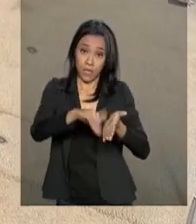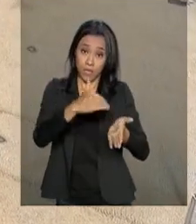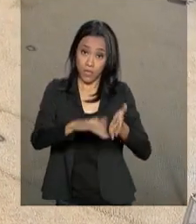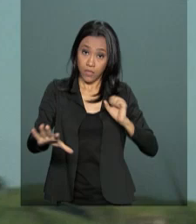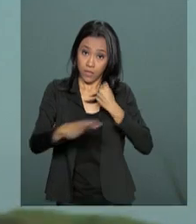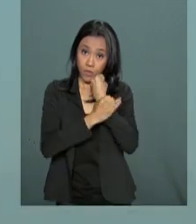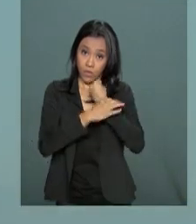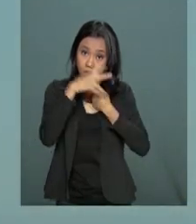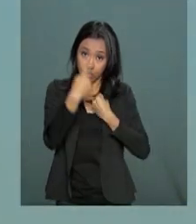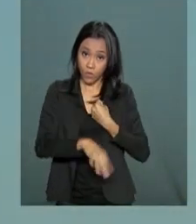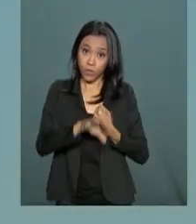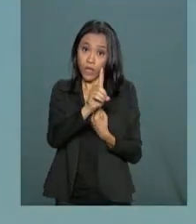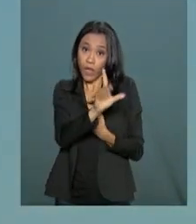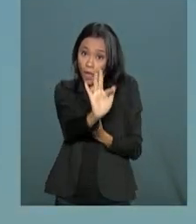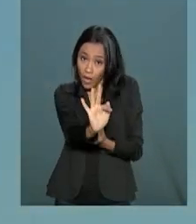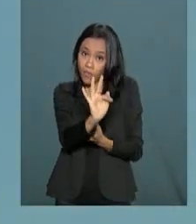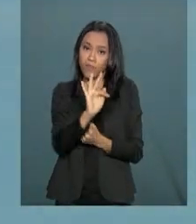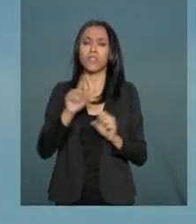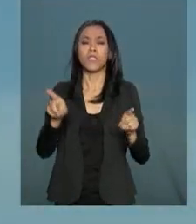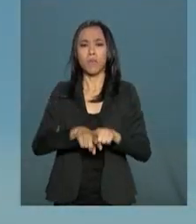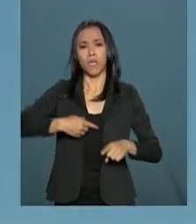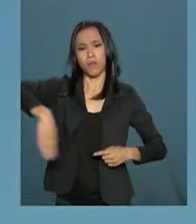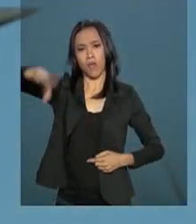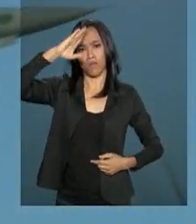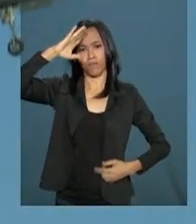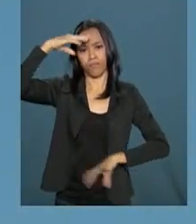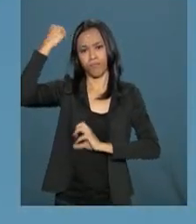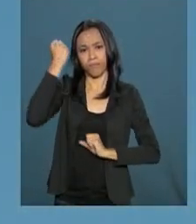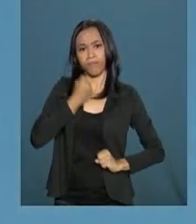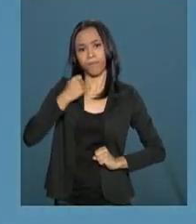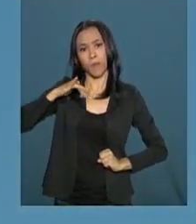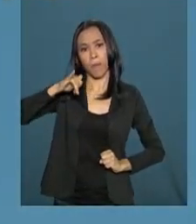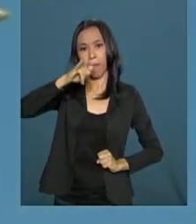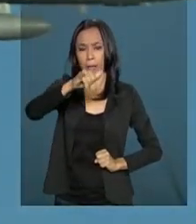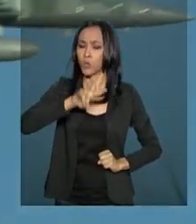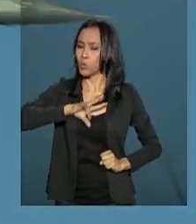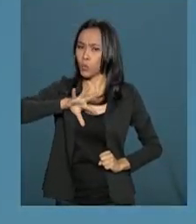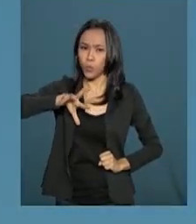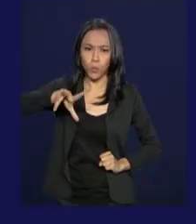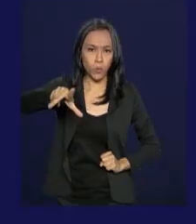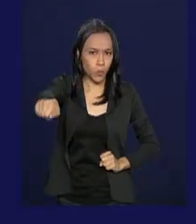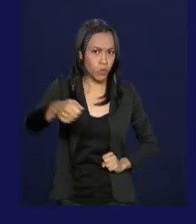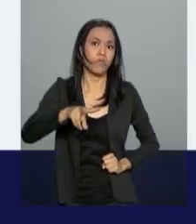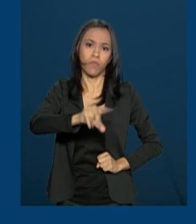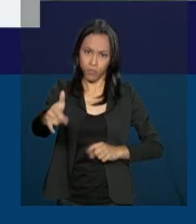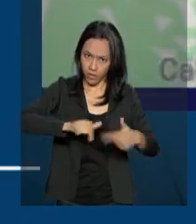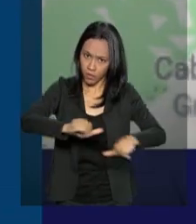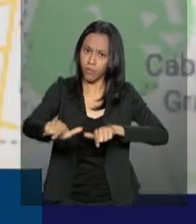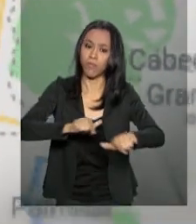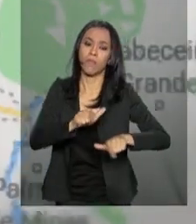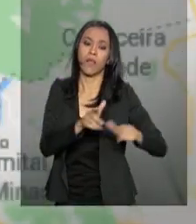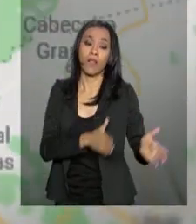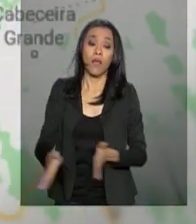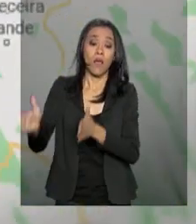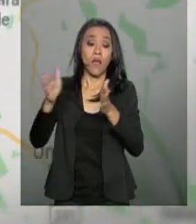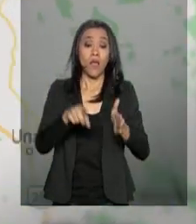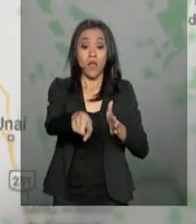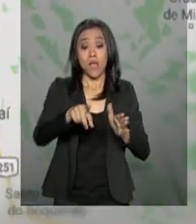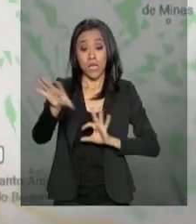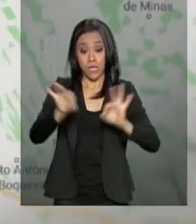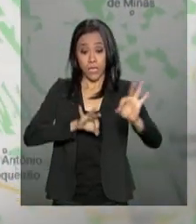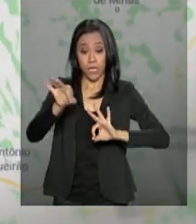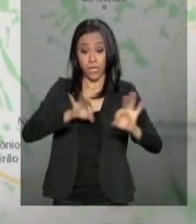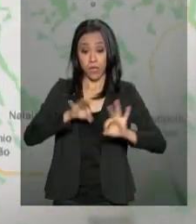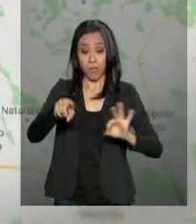federal as forças armadas também terão forte atuação no dia da posse o esquema de segurança montado pela aeronáutica